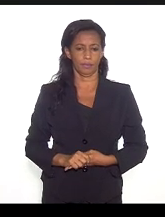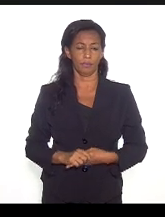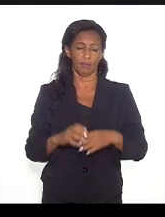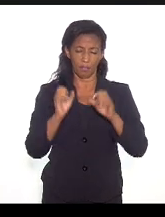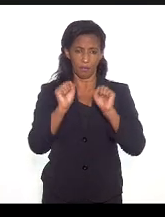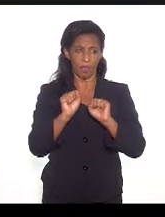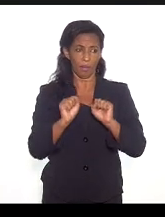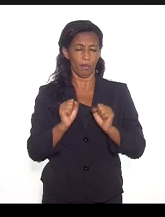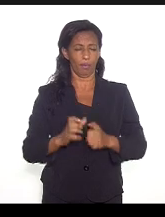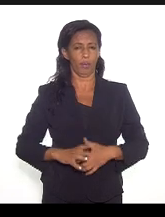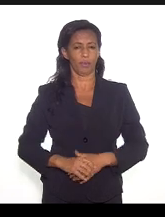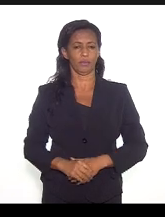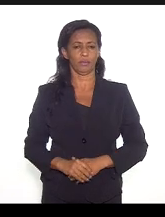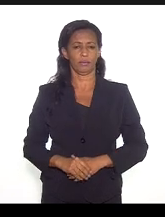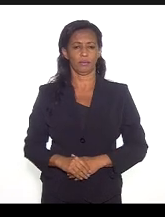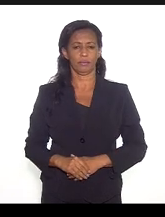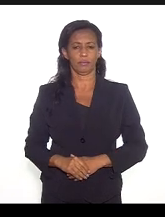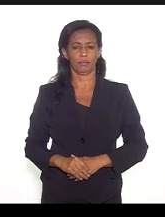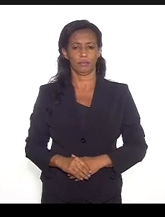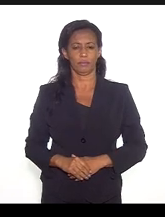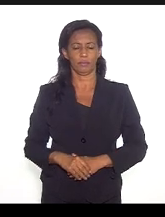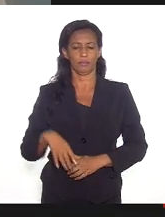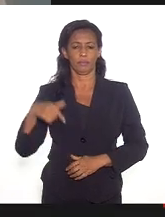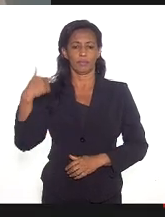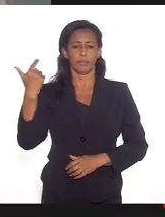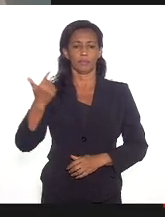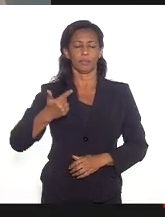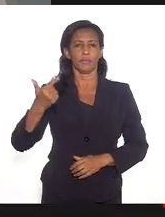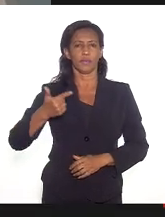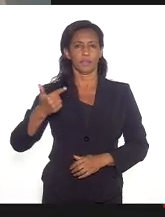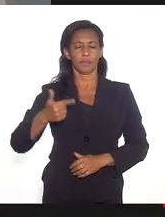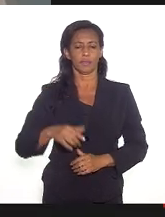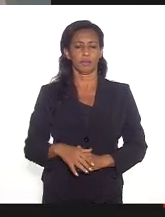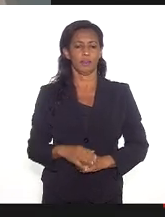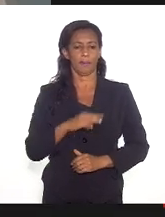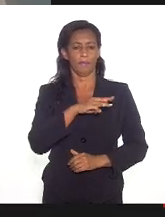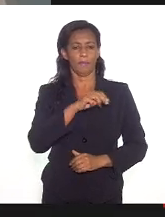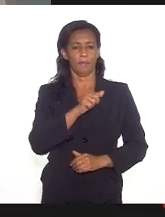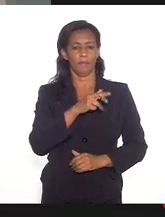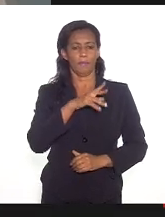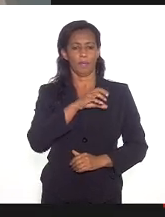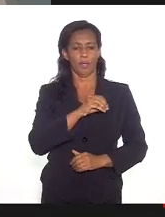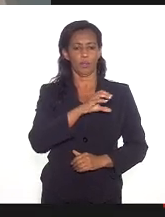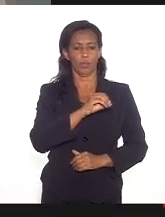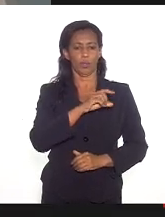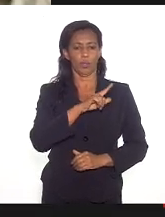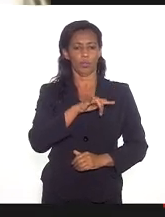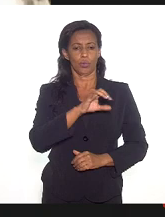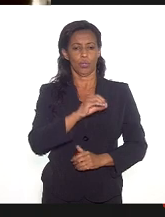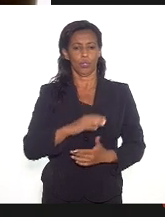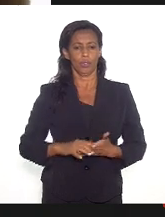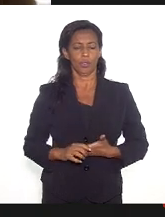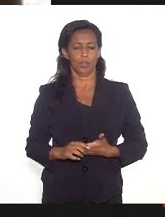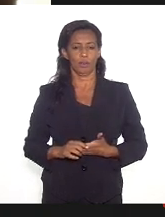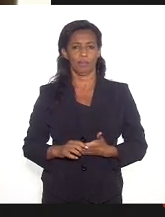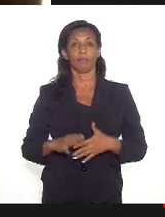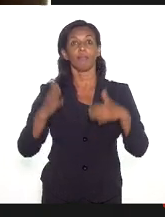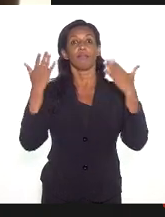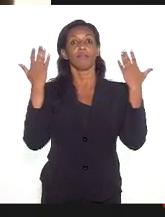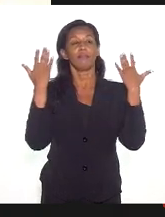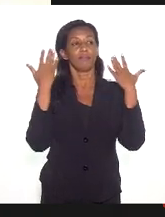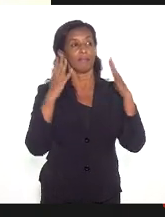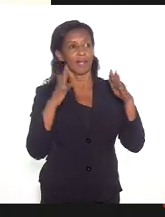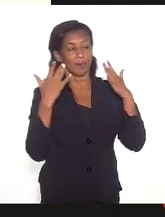Pode ser. Então, segundo orador, doutor Mauro Osório. Ok. Parabenizar o trabalho